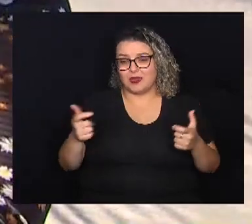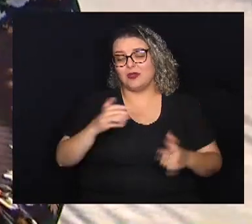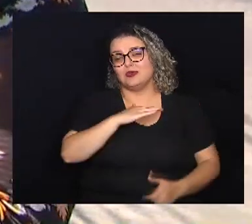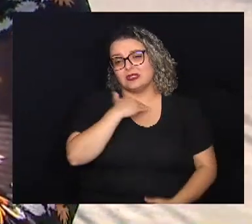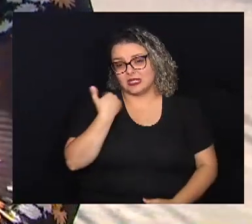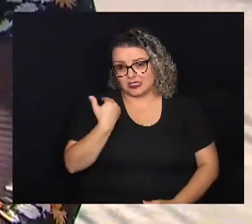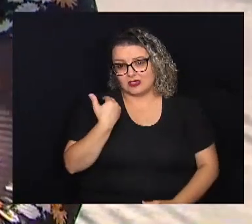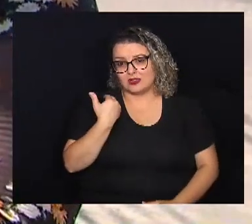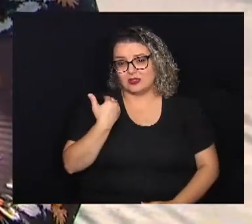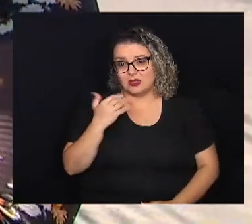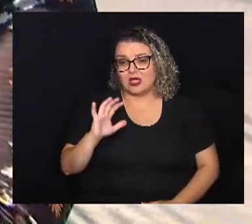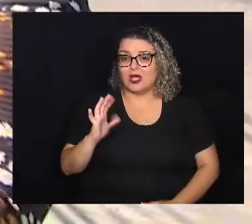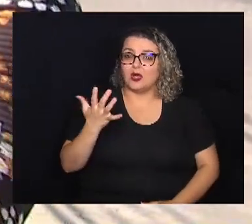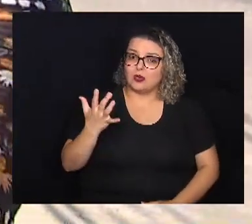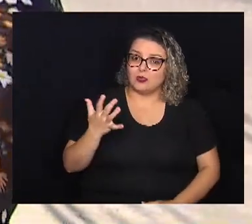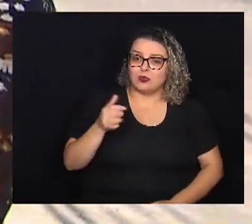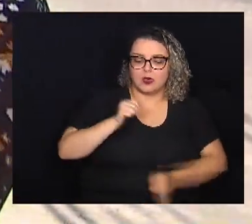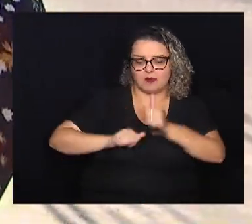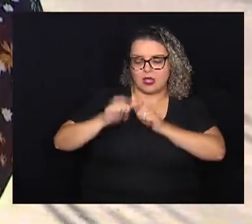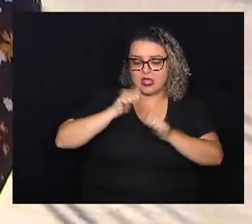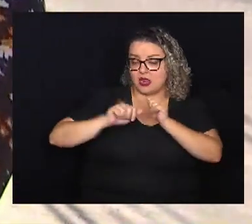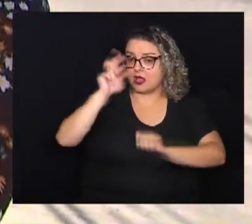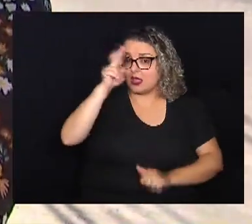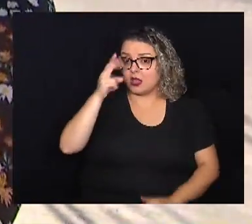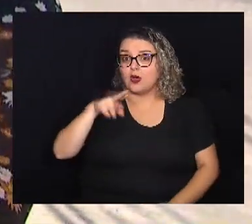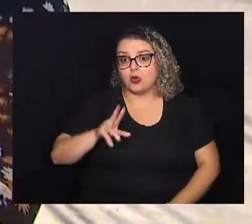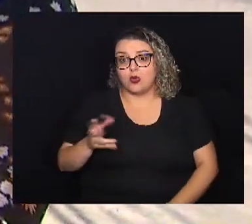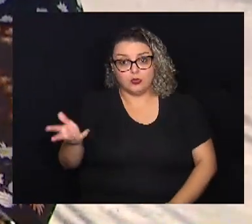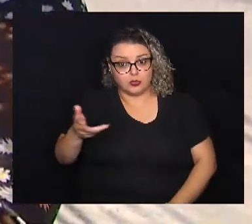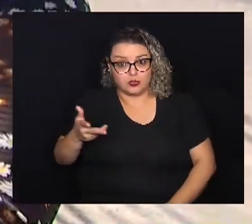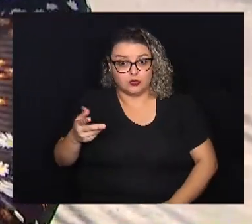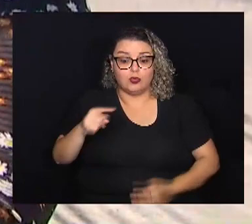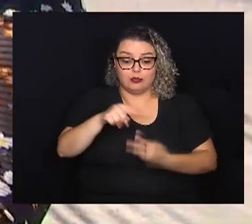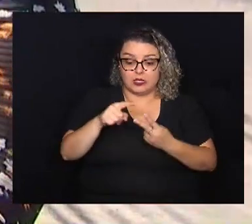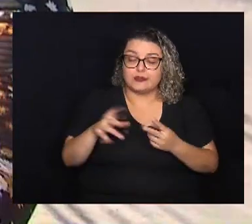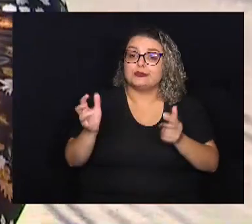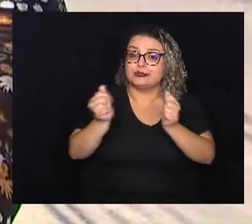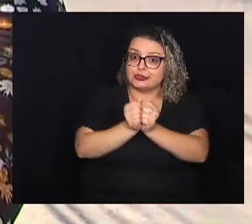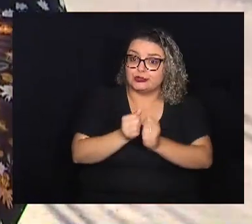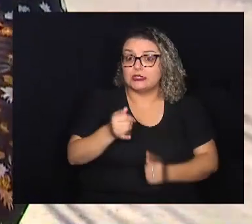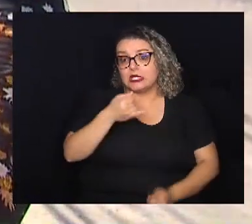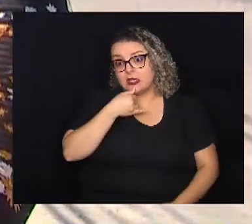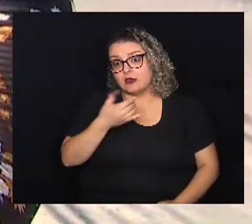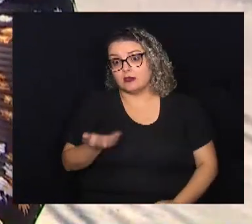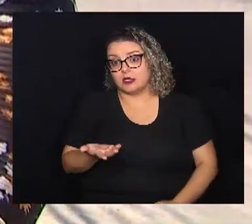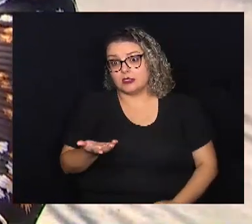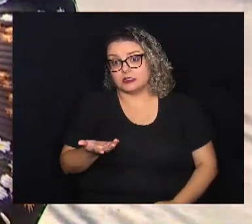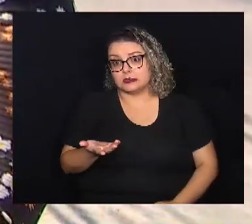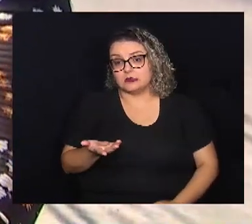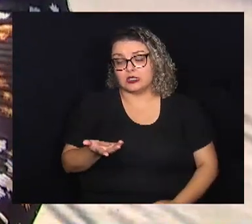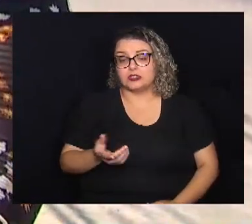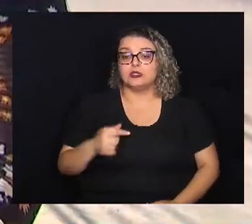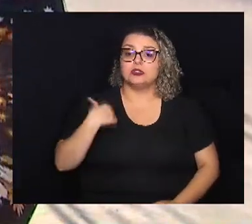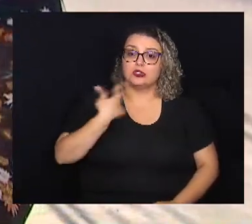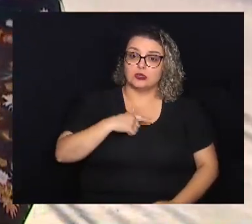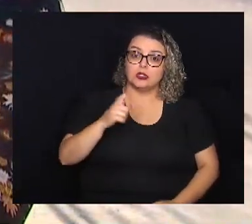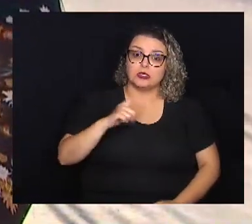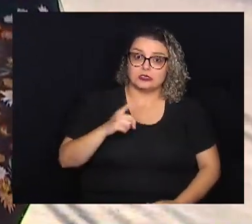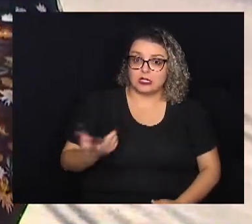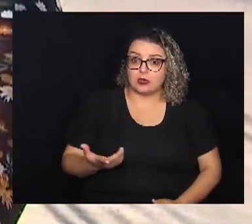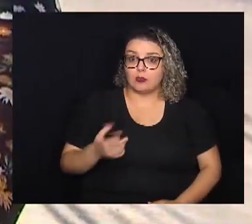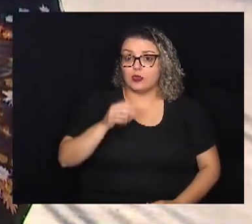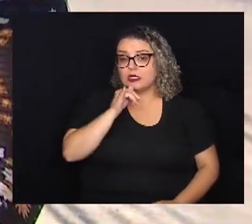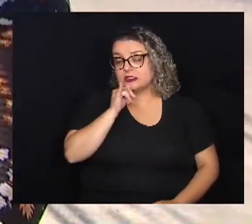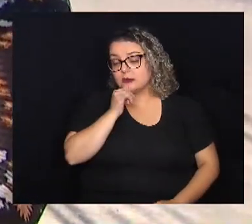acontecem ou pela questão do álcool, ou pela questão da velocidade, ou pelas duas questões juntas, infelizmente. Então, a gente tem que, por exemplo, no ano